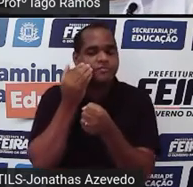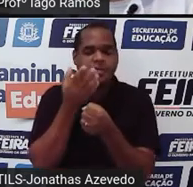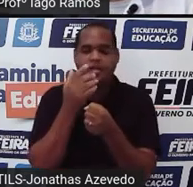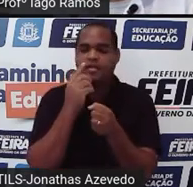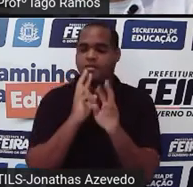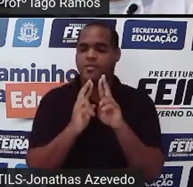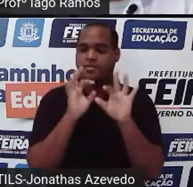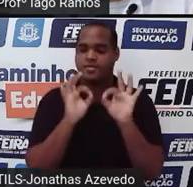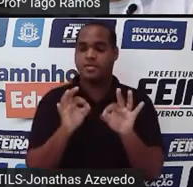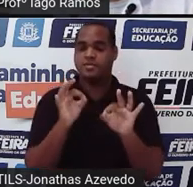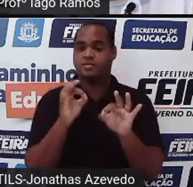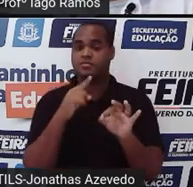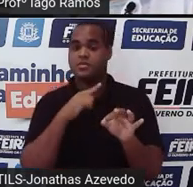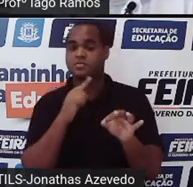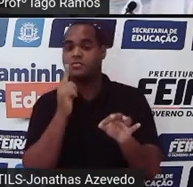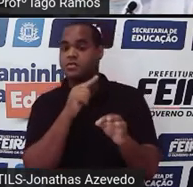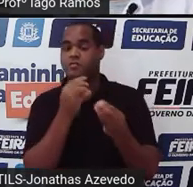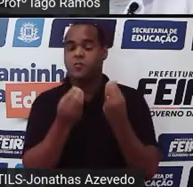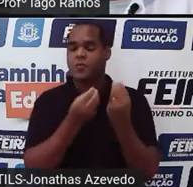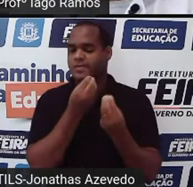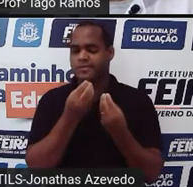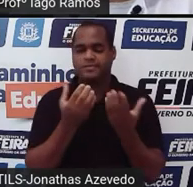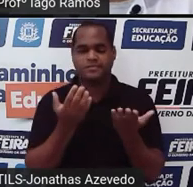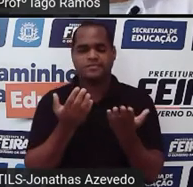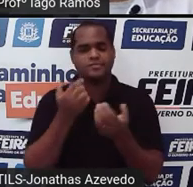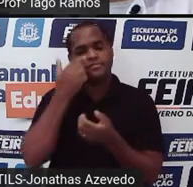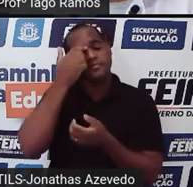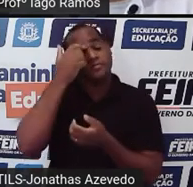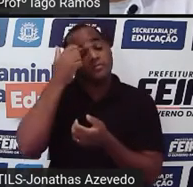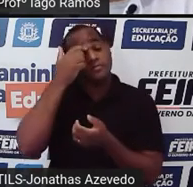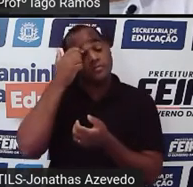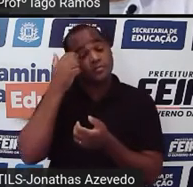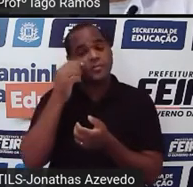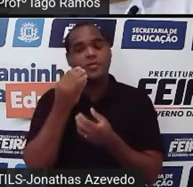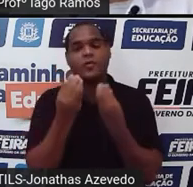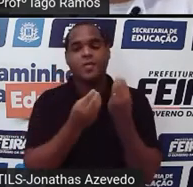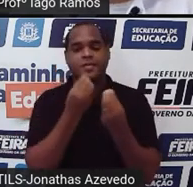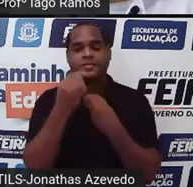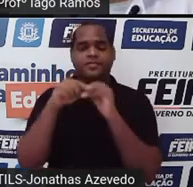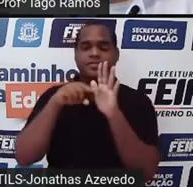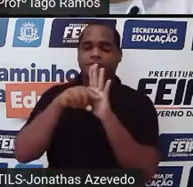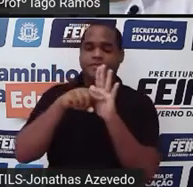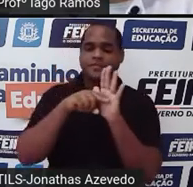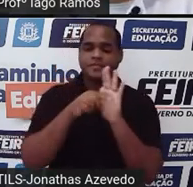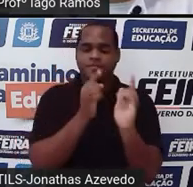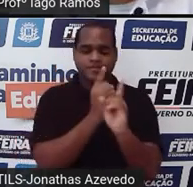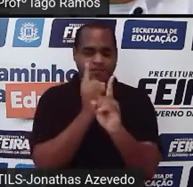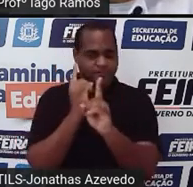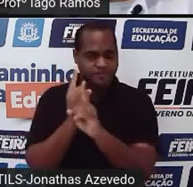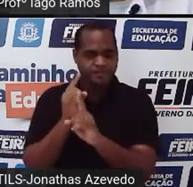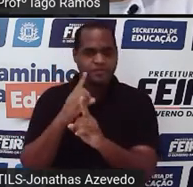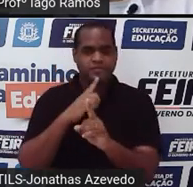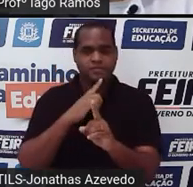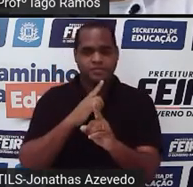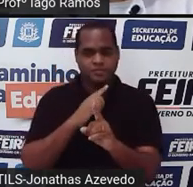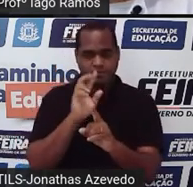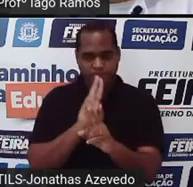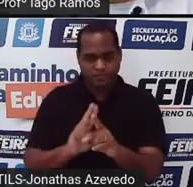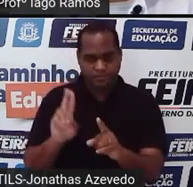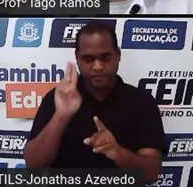encontrar um resultado para isso E como foi a sua investigação né investigação foi você usar